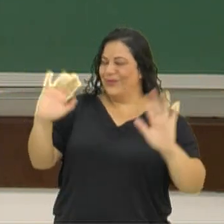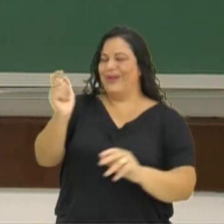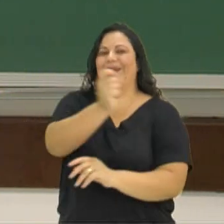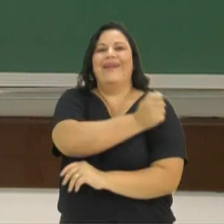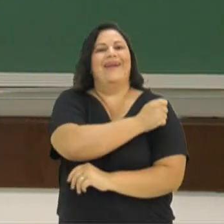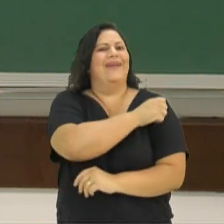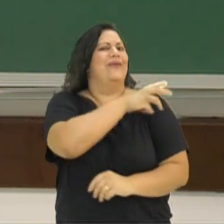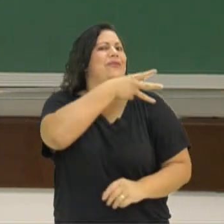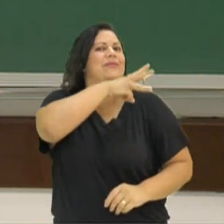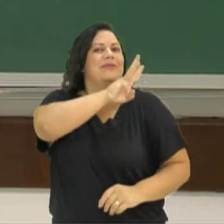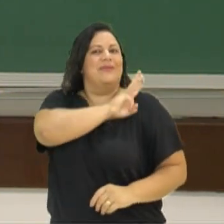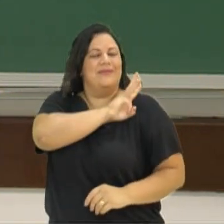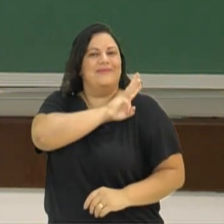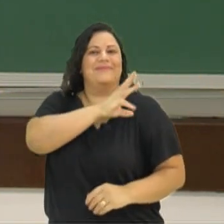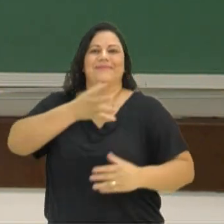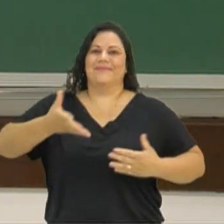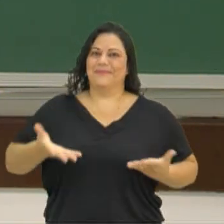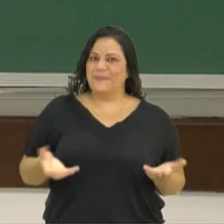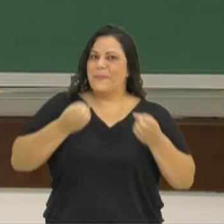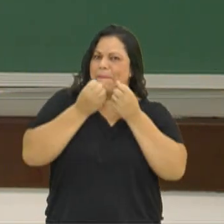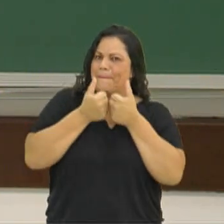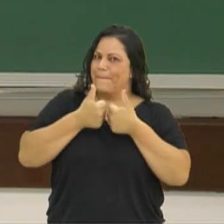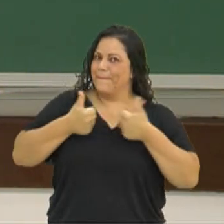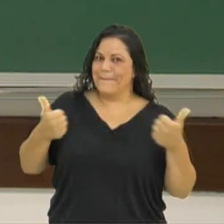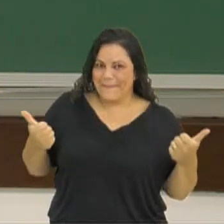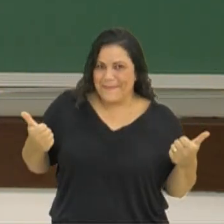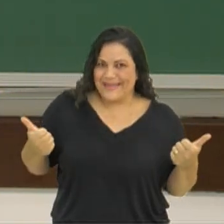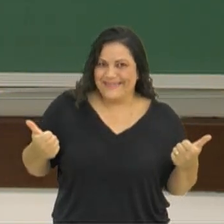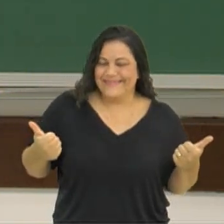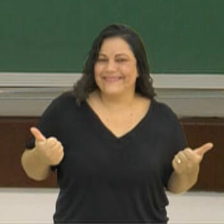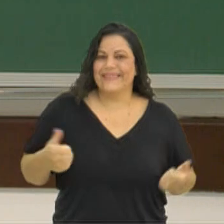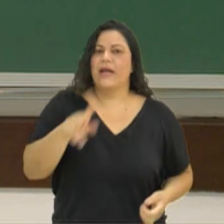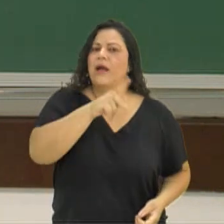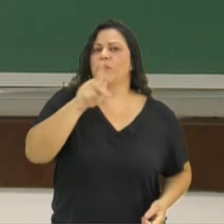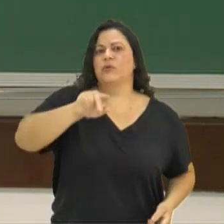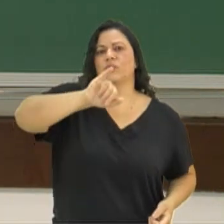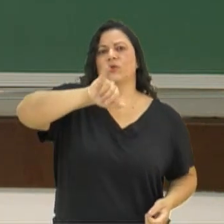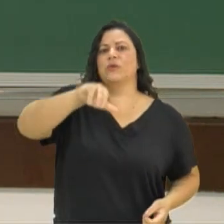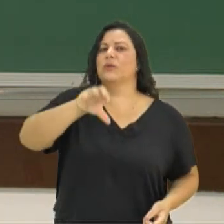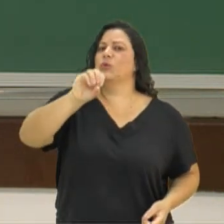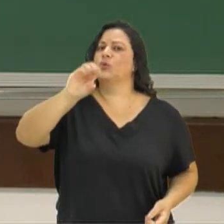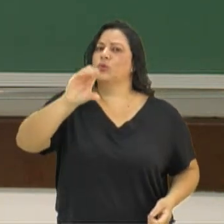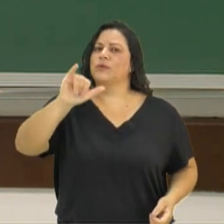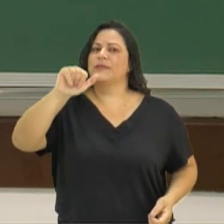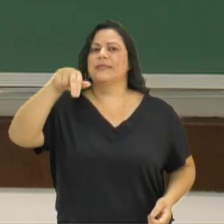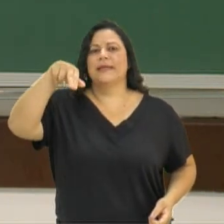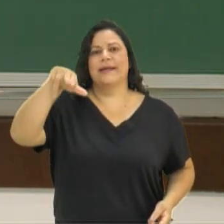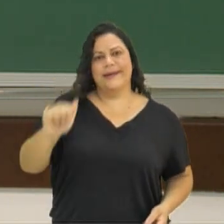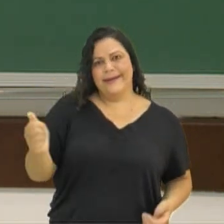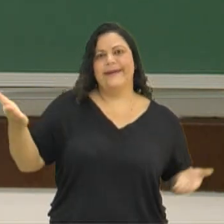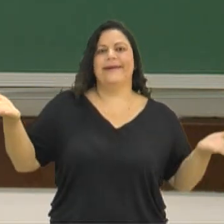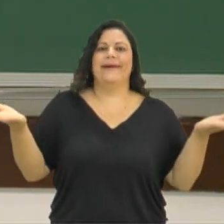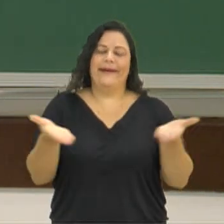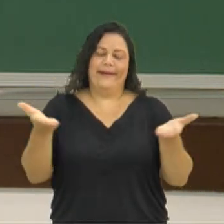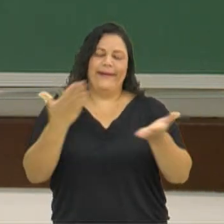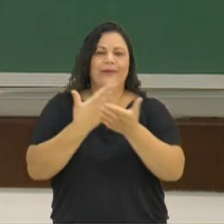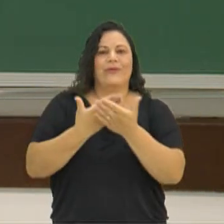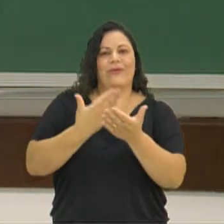estudiantes de la tercera serie, ¿cómo están? Yo, bien. Soy la profe Josiana y estaré con ustedes en esta clase de